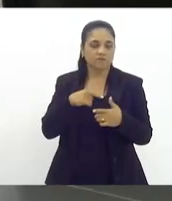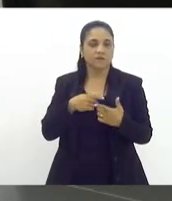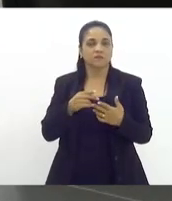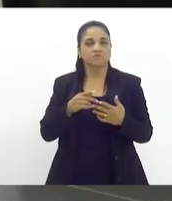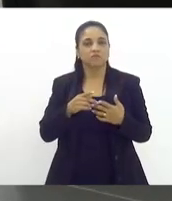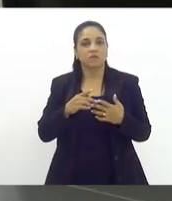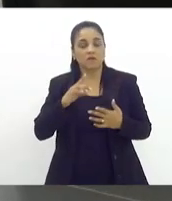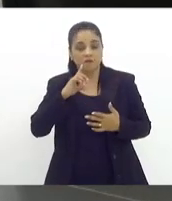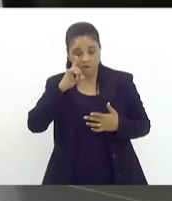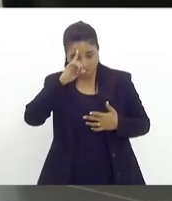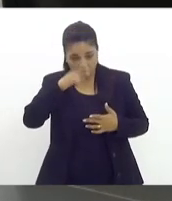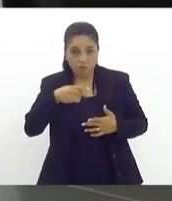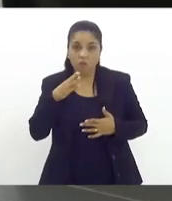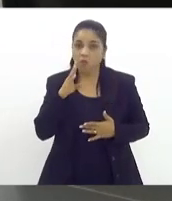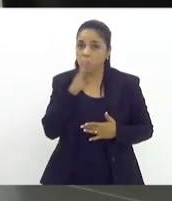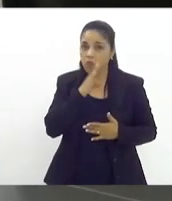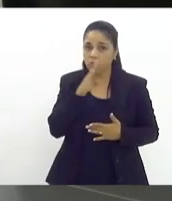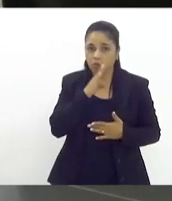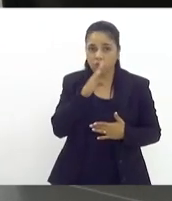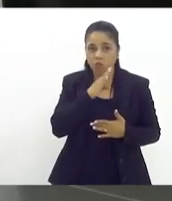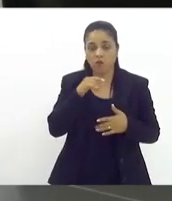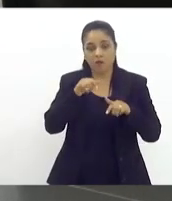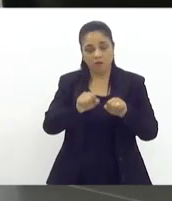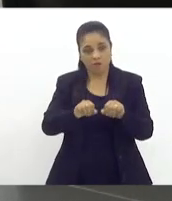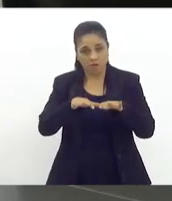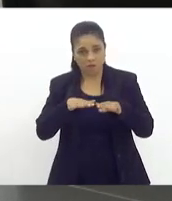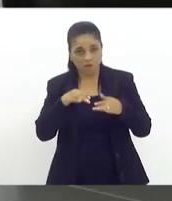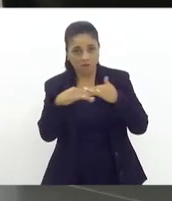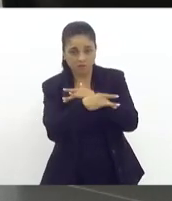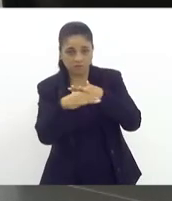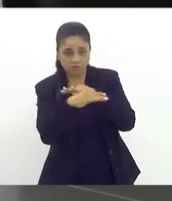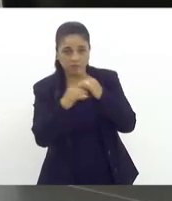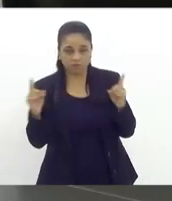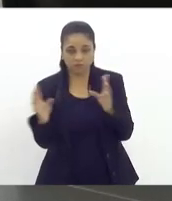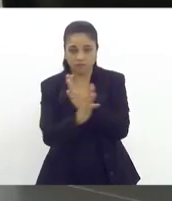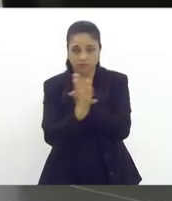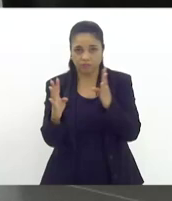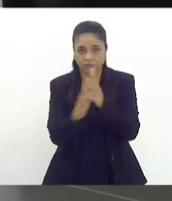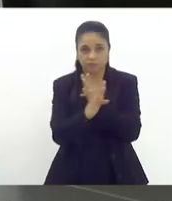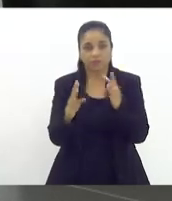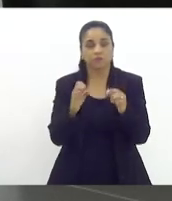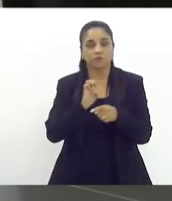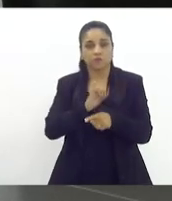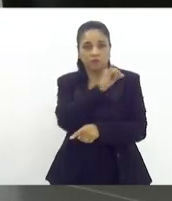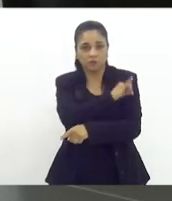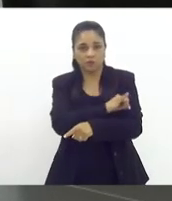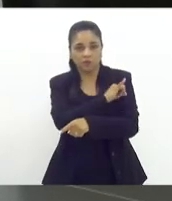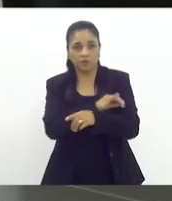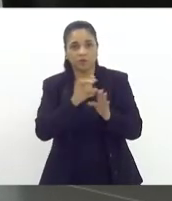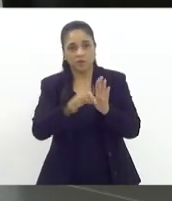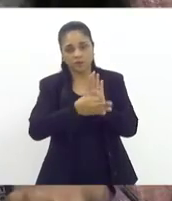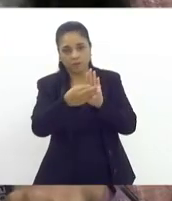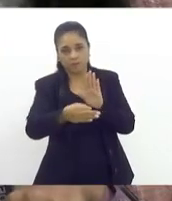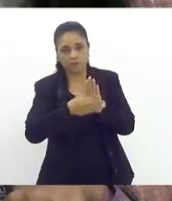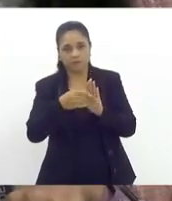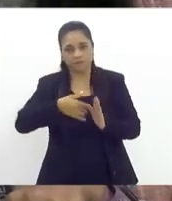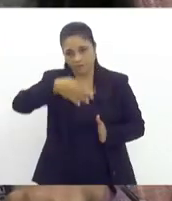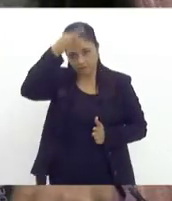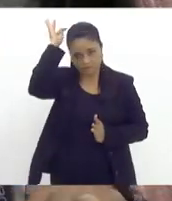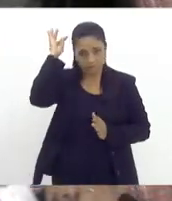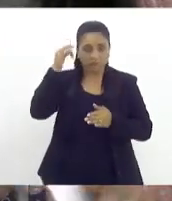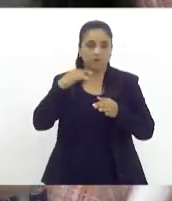estado de emergência ou calamidade que restringe a livre circulação de pessoas no estado do Rio de Janeiro. Para aparecer, deputado Fred Pacheco.